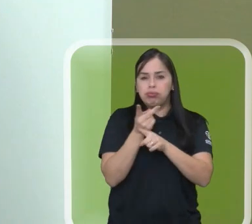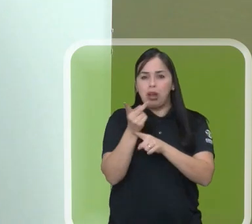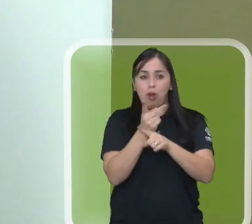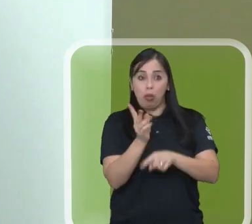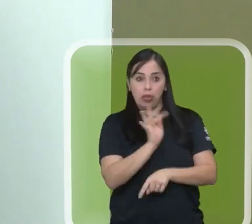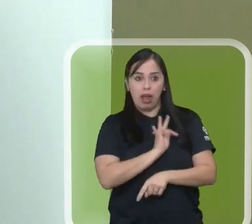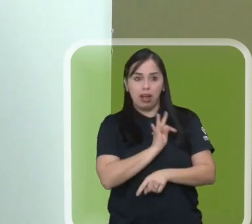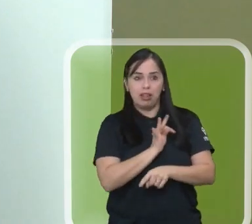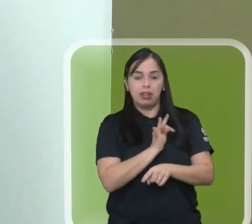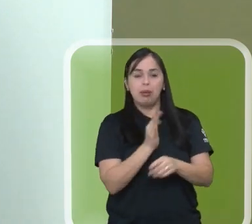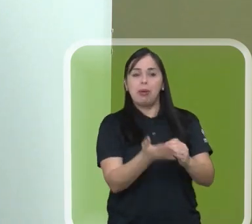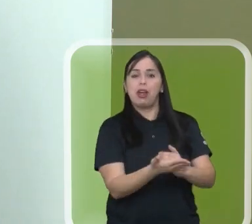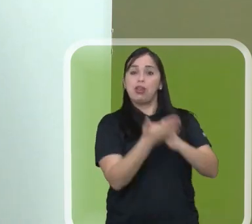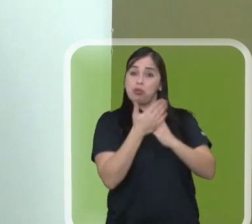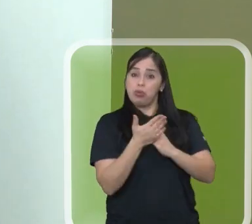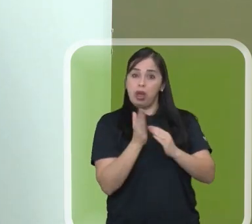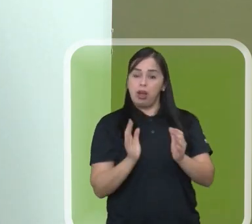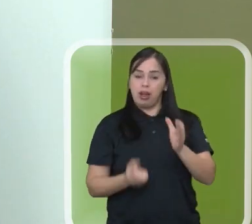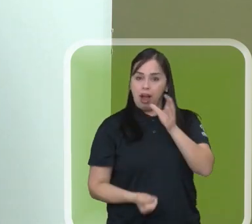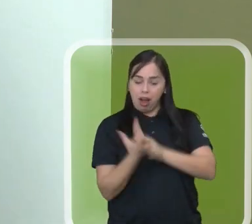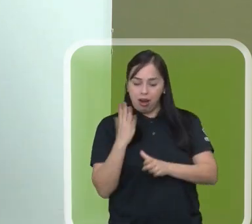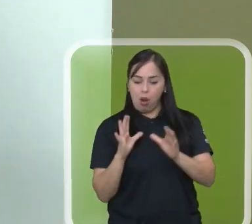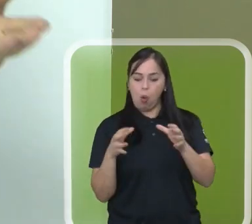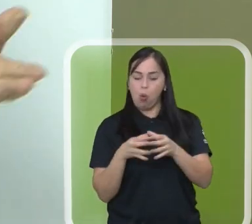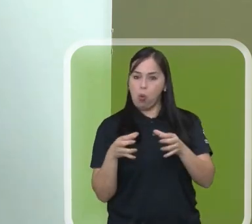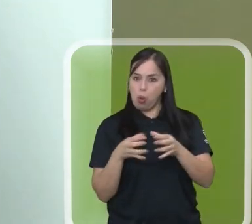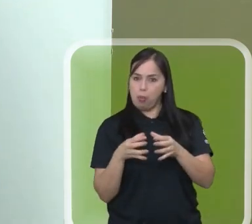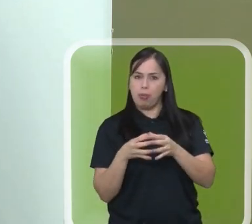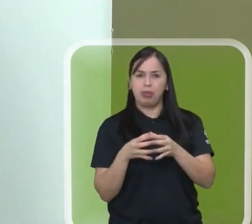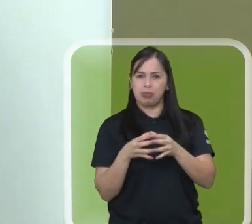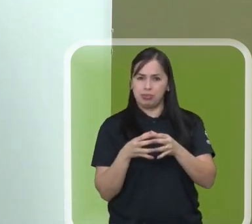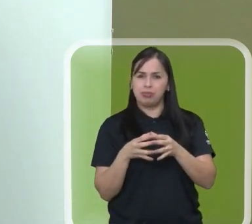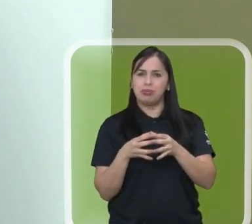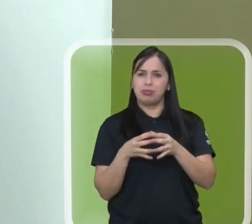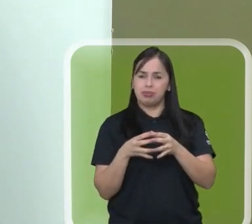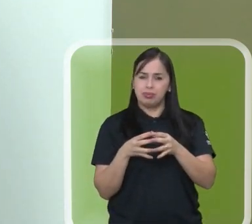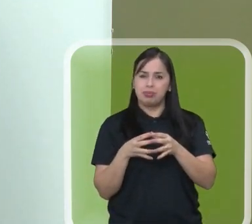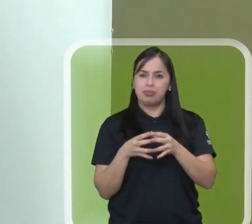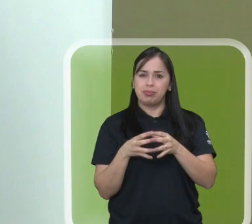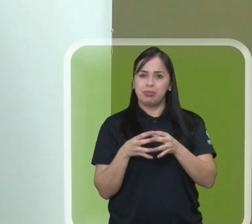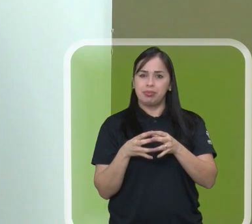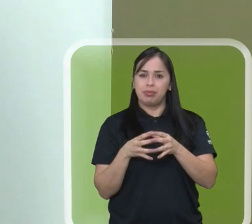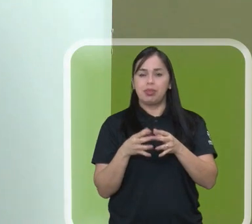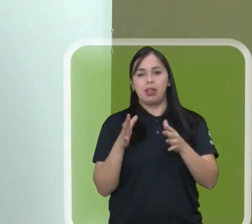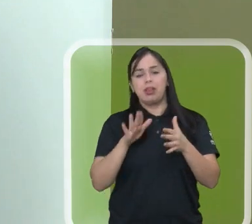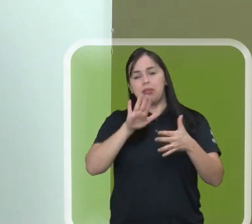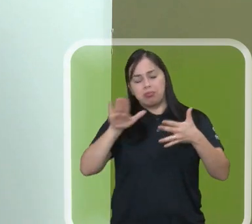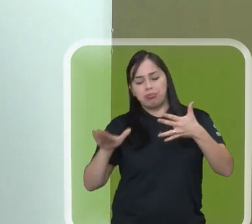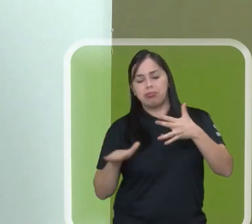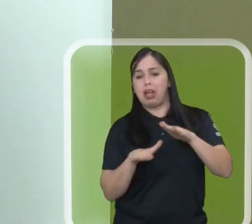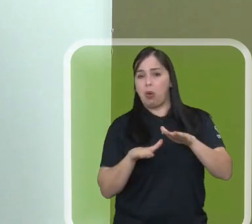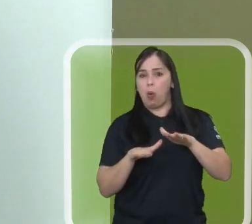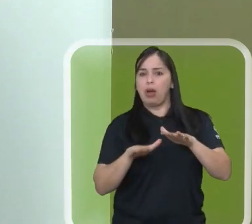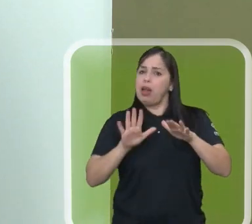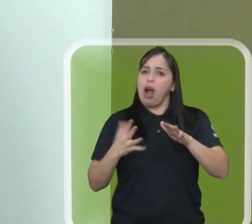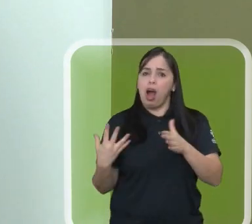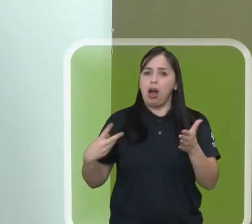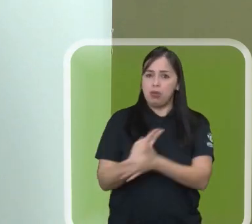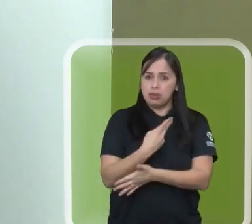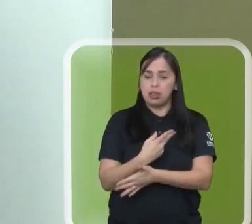e nos ajudar a montar um time competitivo, como foi quando nós estávamos na quarta divisão, que eu